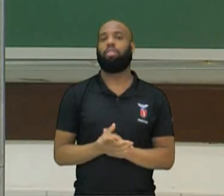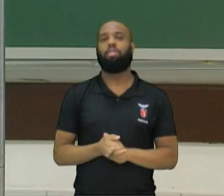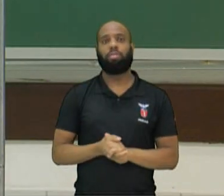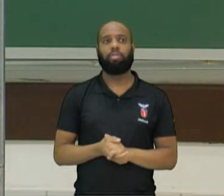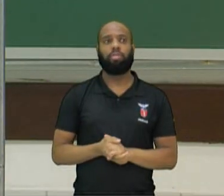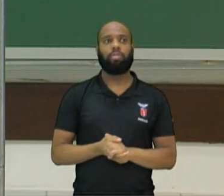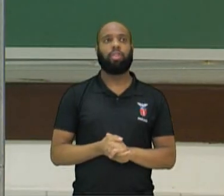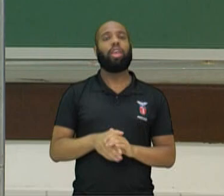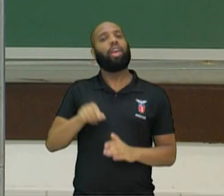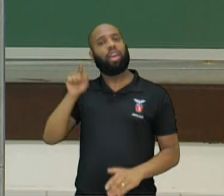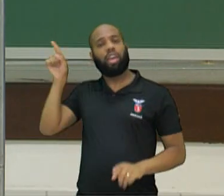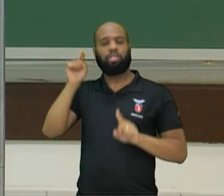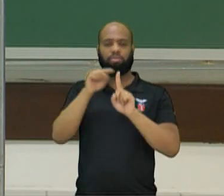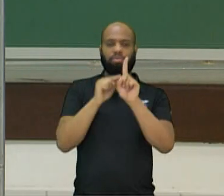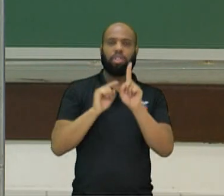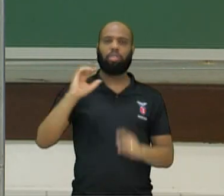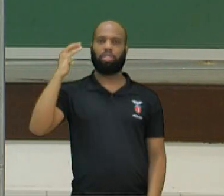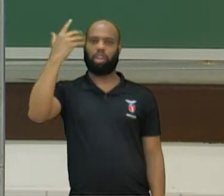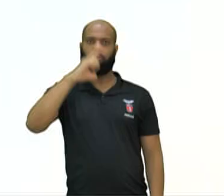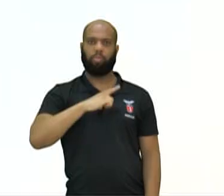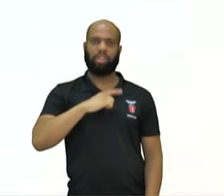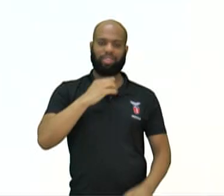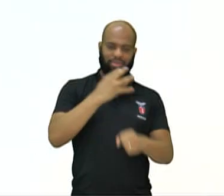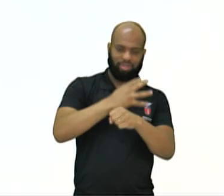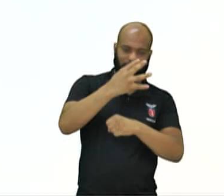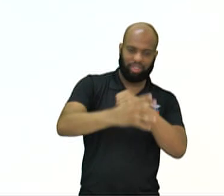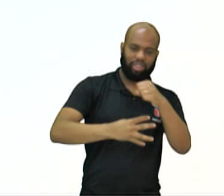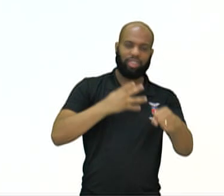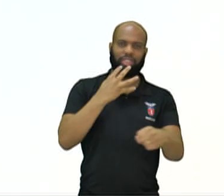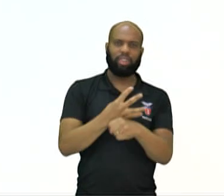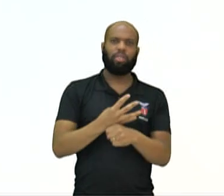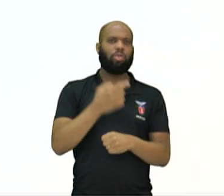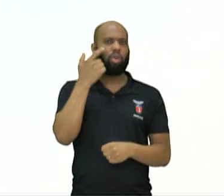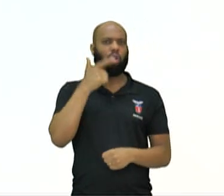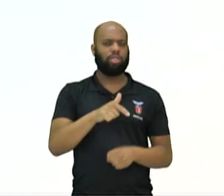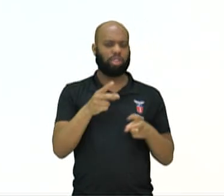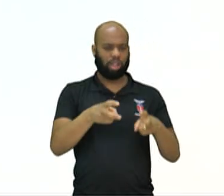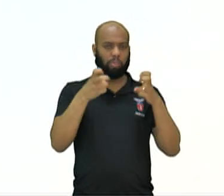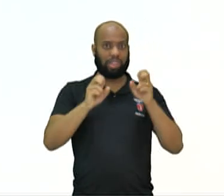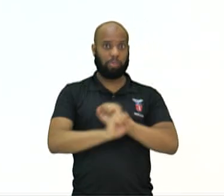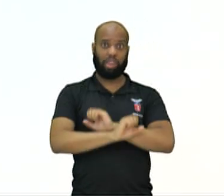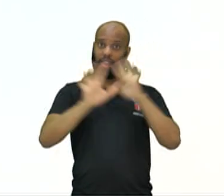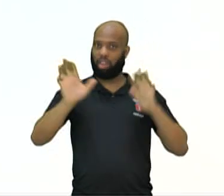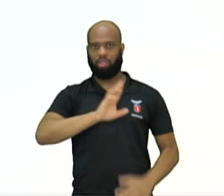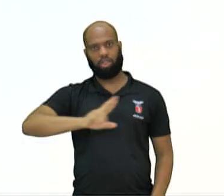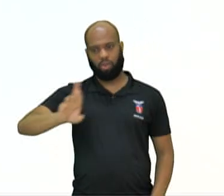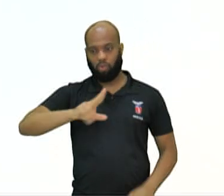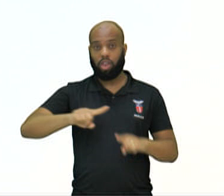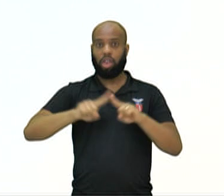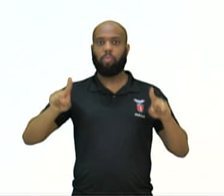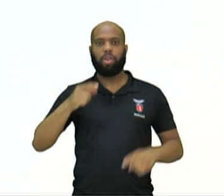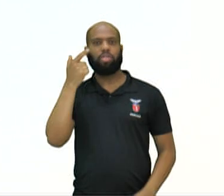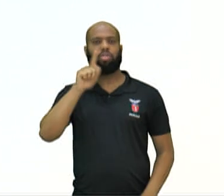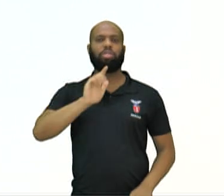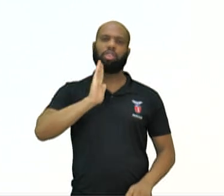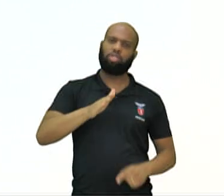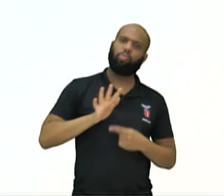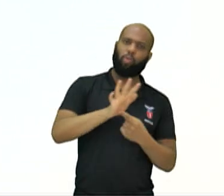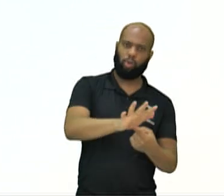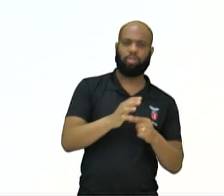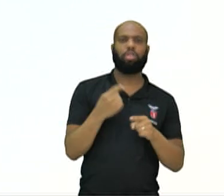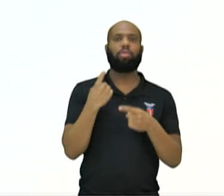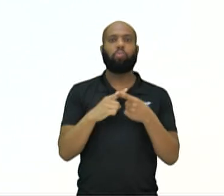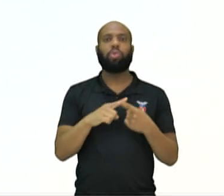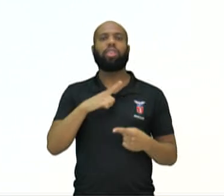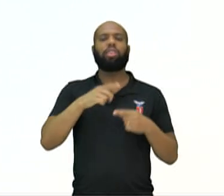clima subtropical, apesar das estações do ano não serem tão bem definidas quanto a do clima temperado, elas já começam a se delinear. Então a